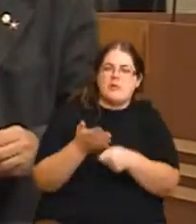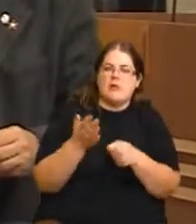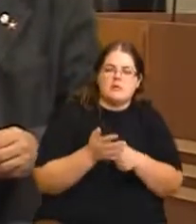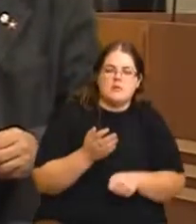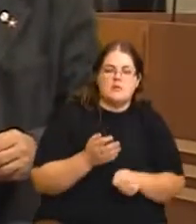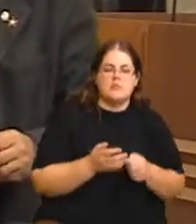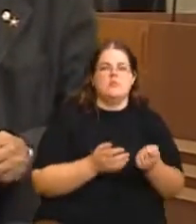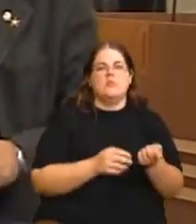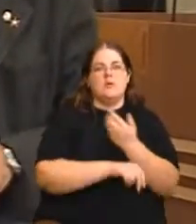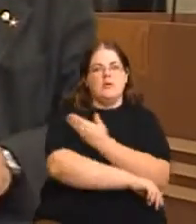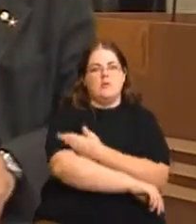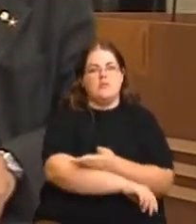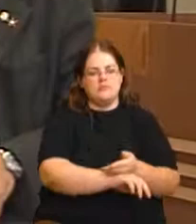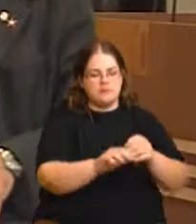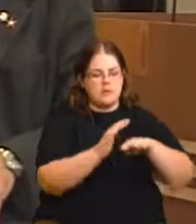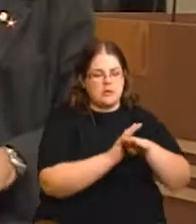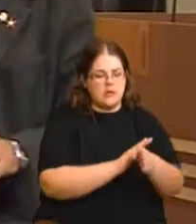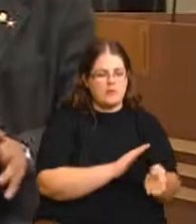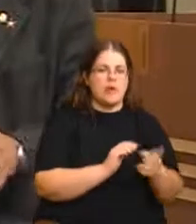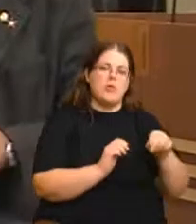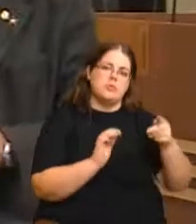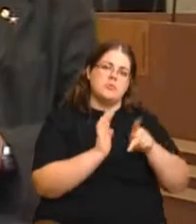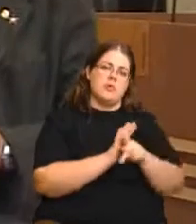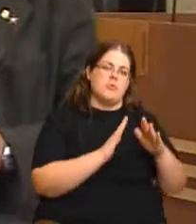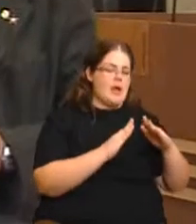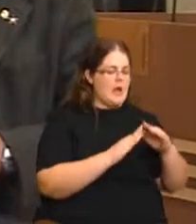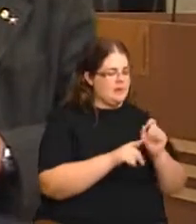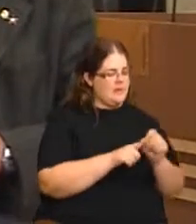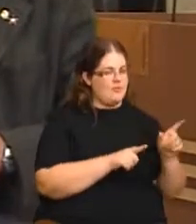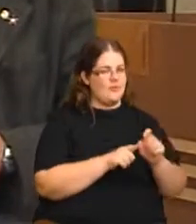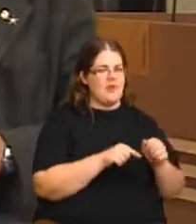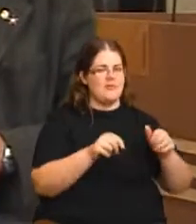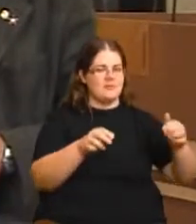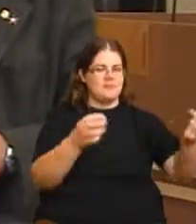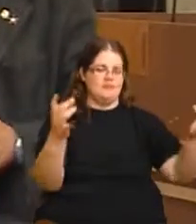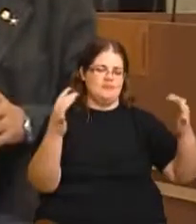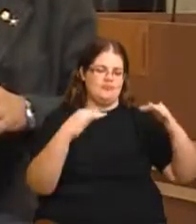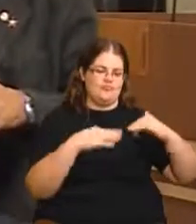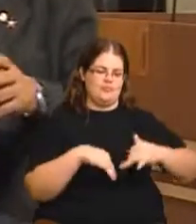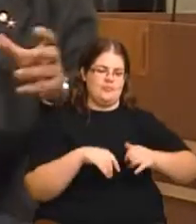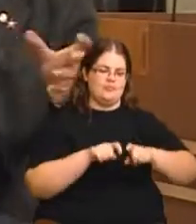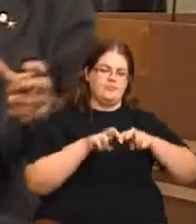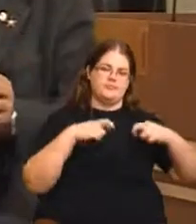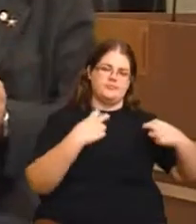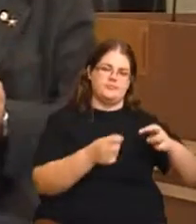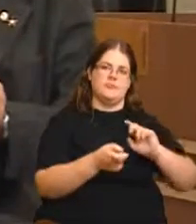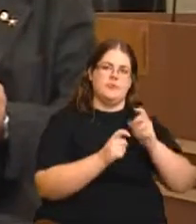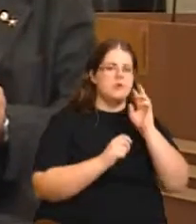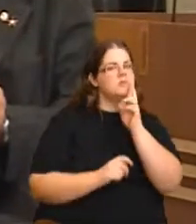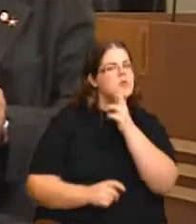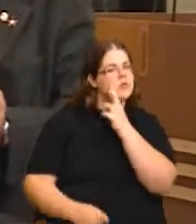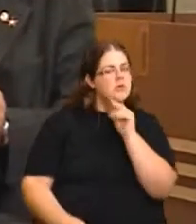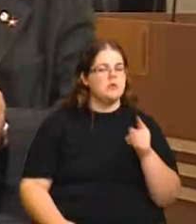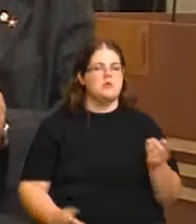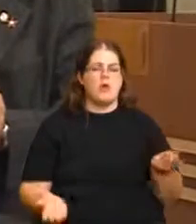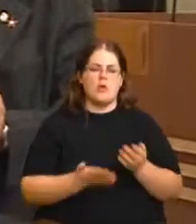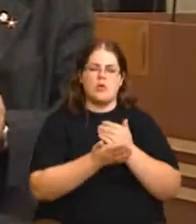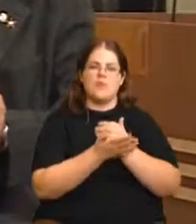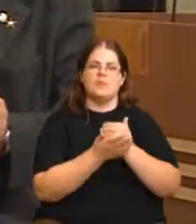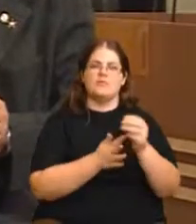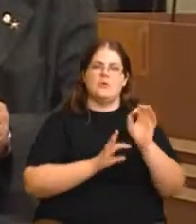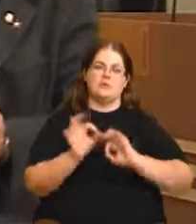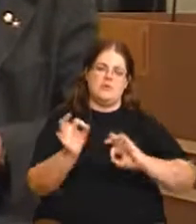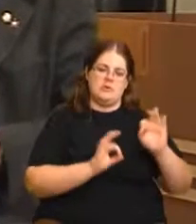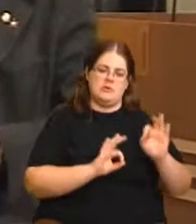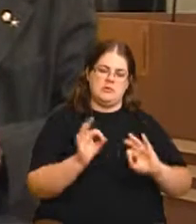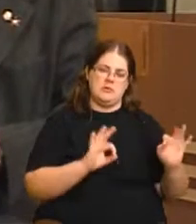outros abriram estabelecimentos em casa, alugaram. Eu vejo que iniciou o processo de organização